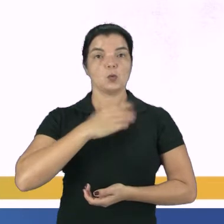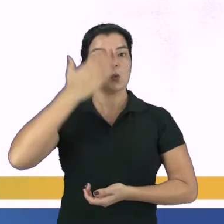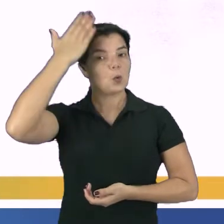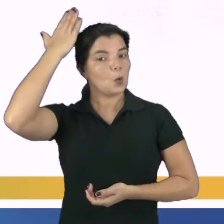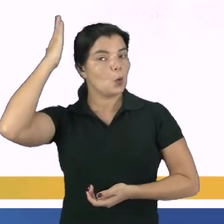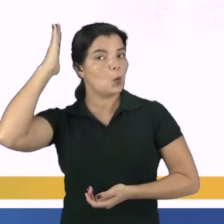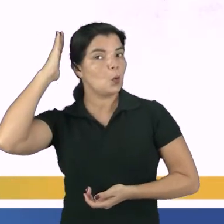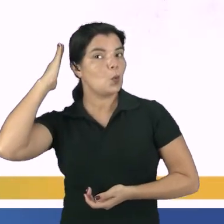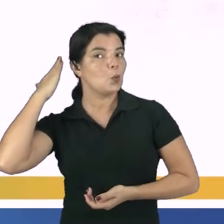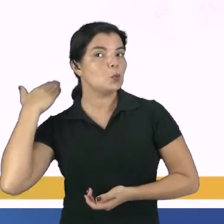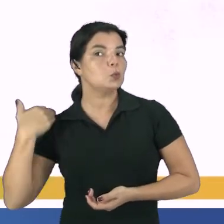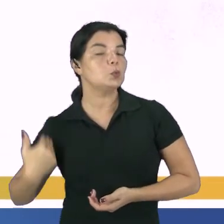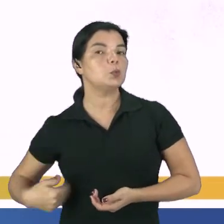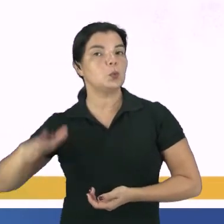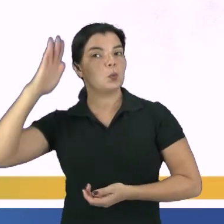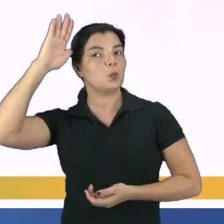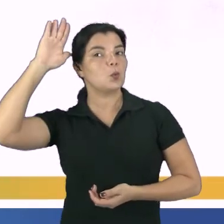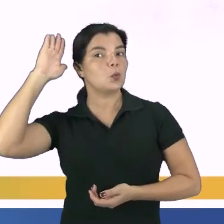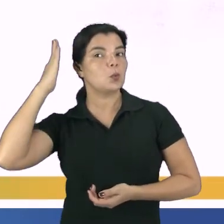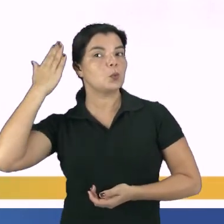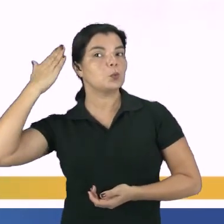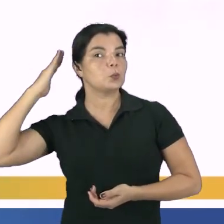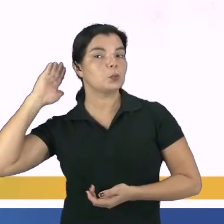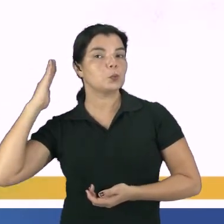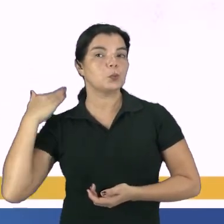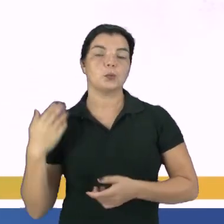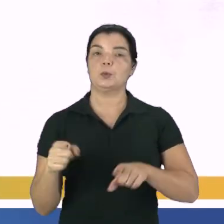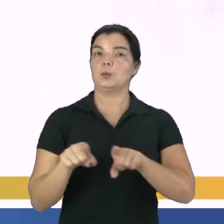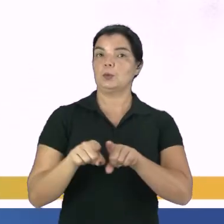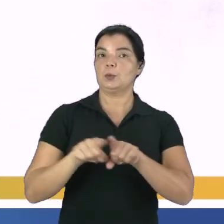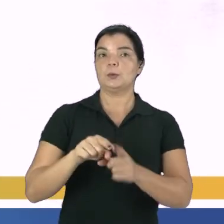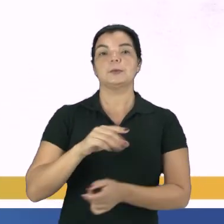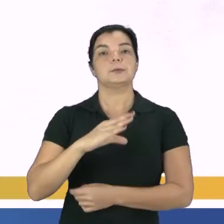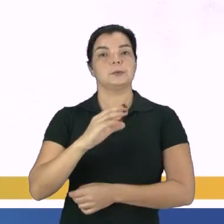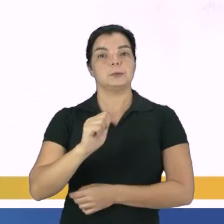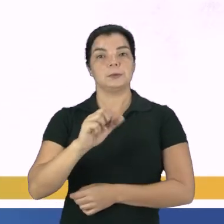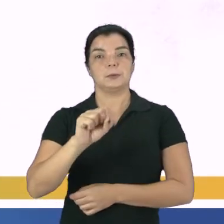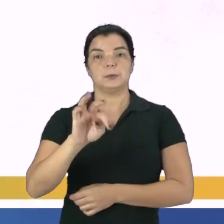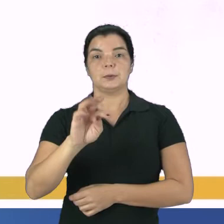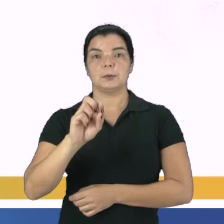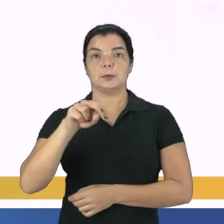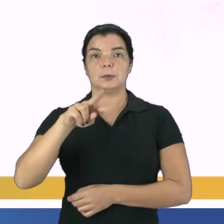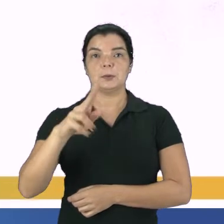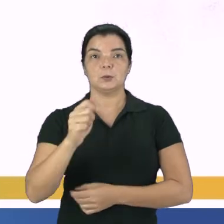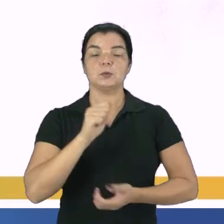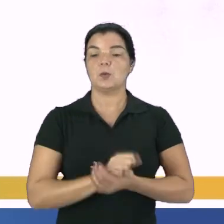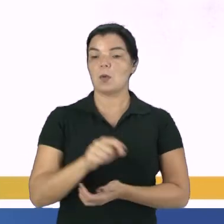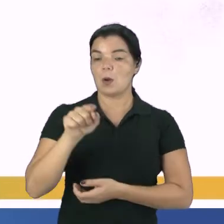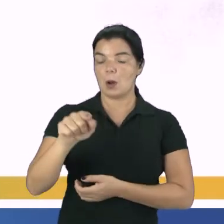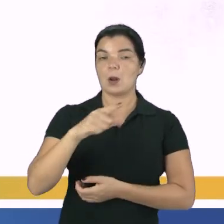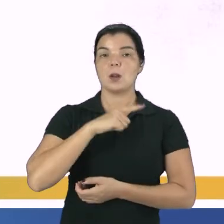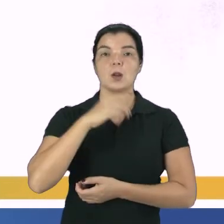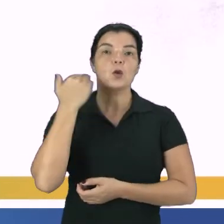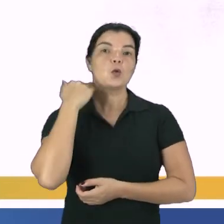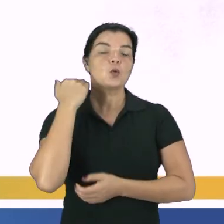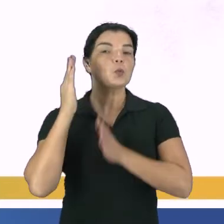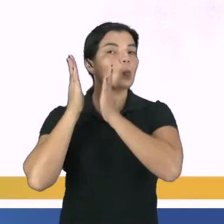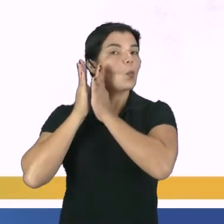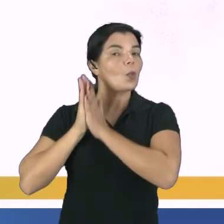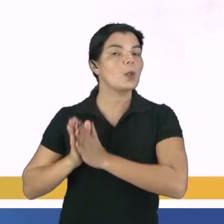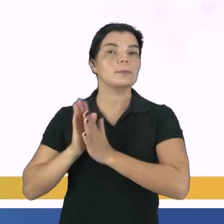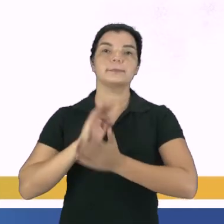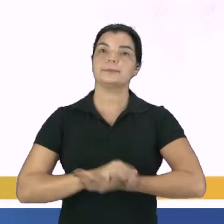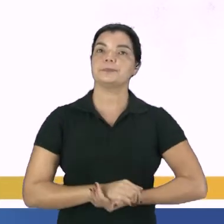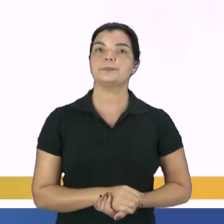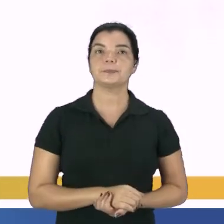longos, encaracolados e castanhos. He has short, straight hair. Ele tem cabelo curto e liso, ok?